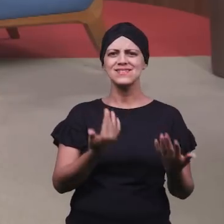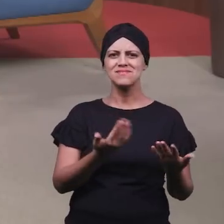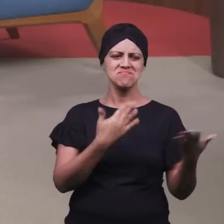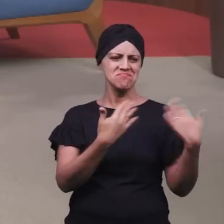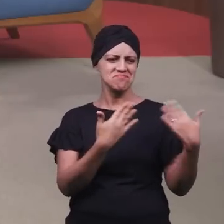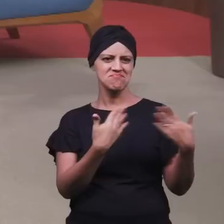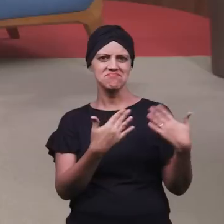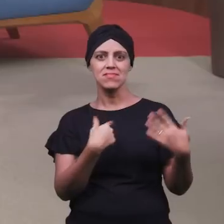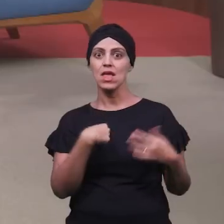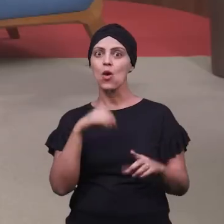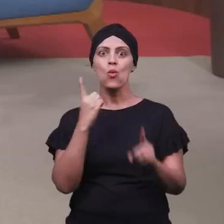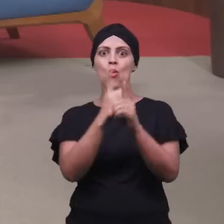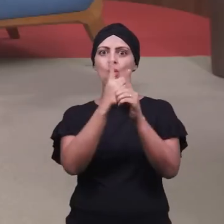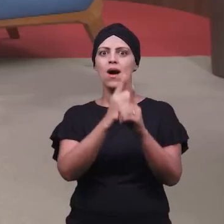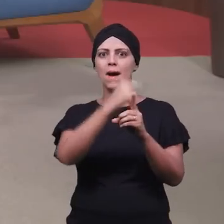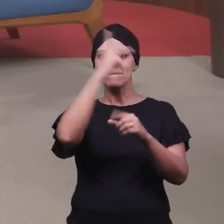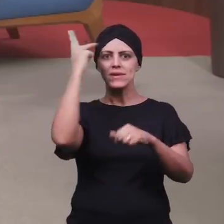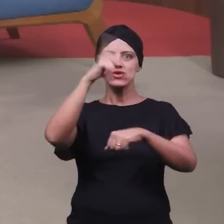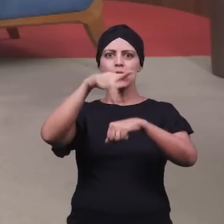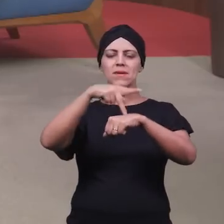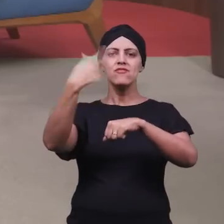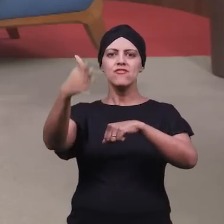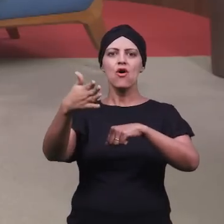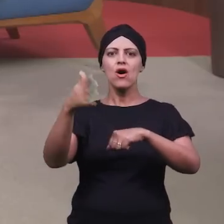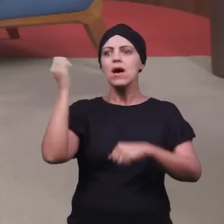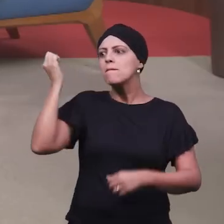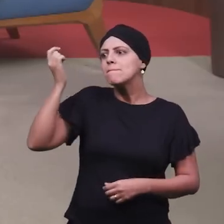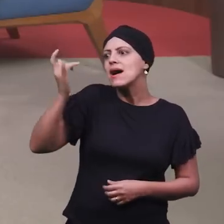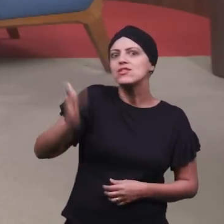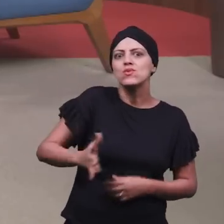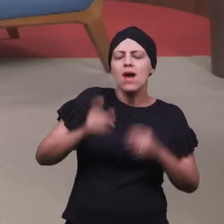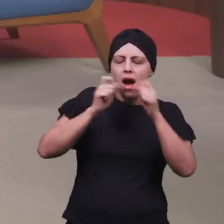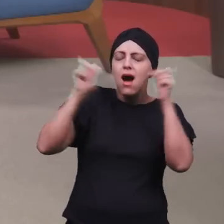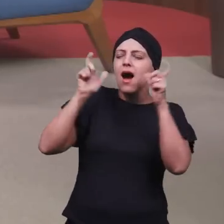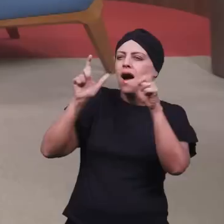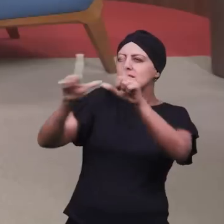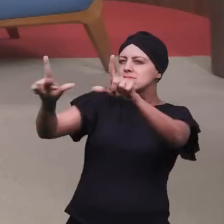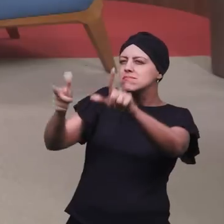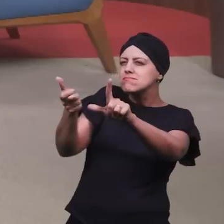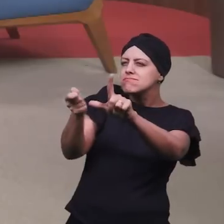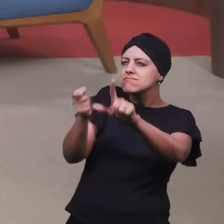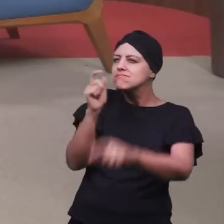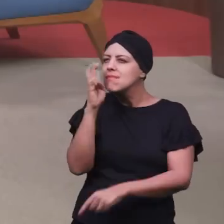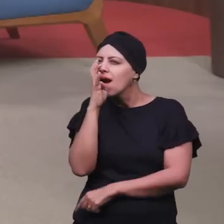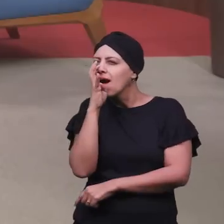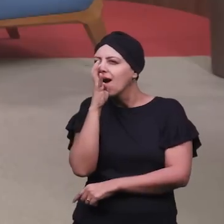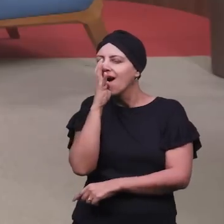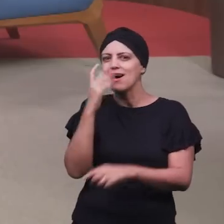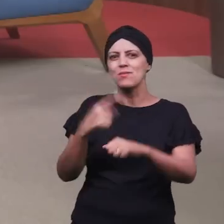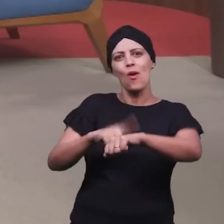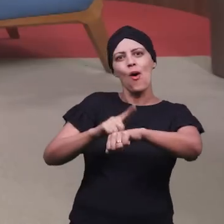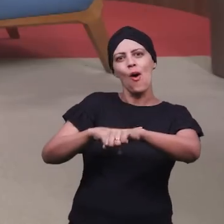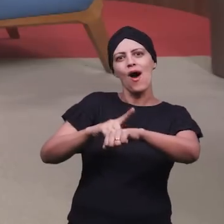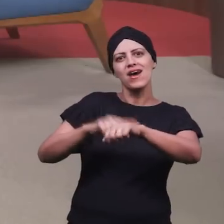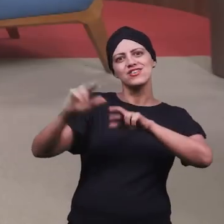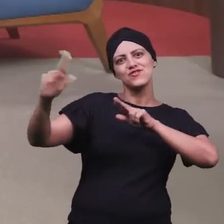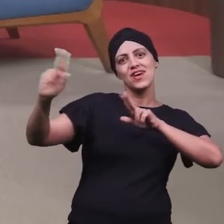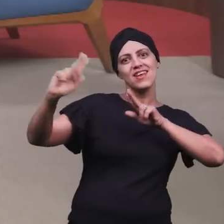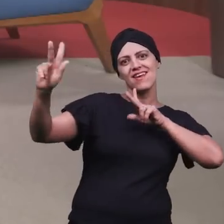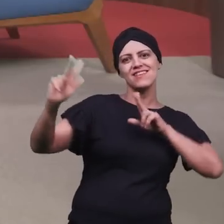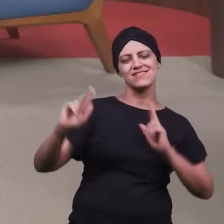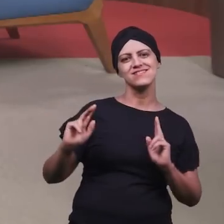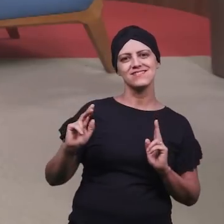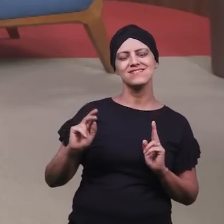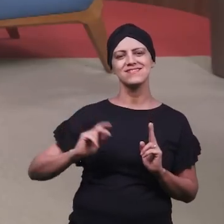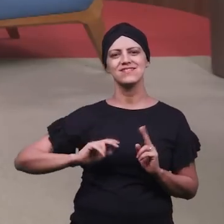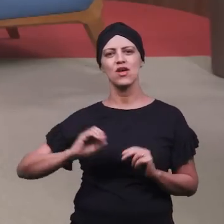Eu, inclusive, encontrei um irmão do exterior que assiste o programa de madrugada, né, porque o horário, fuso horário que vai pro ar, fuso horário e tudo mais. Não, eu